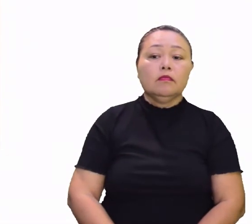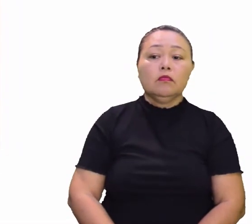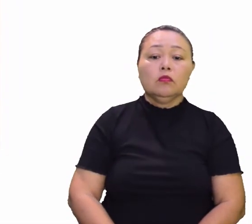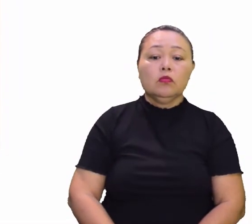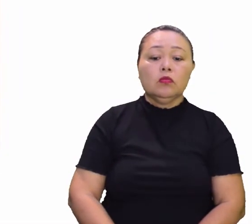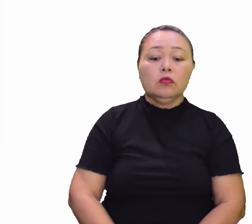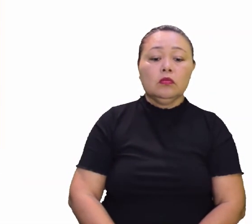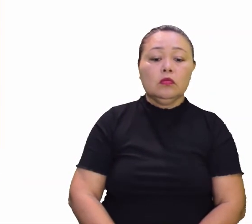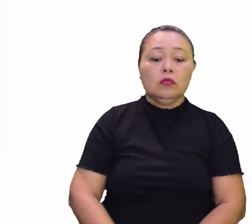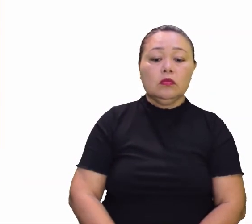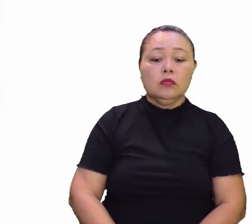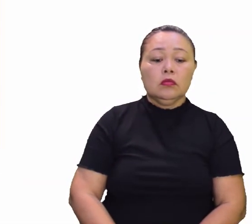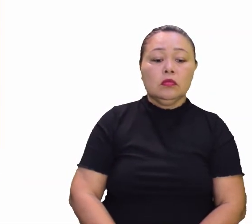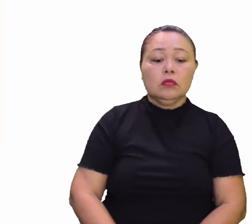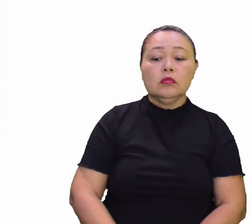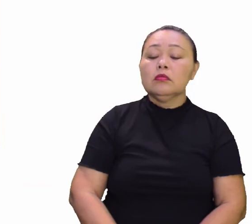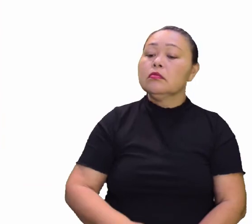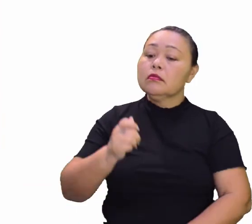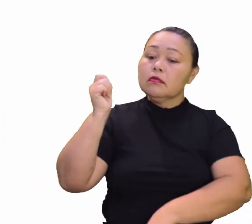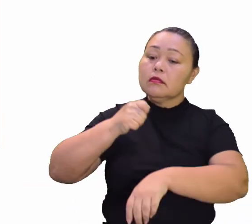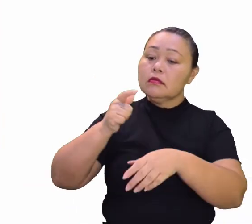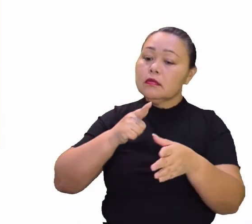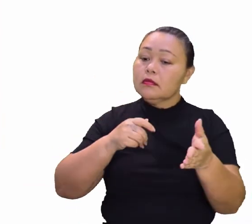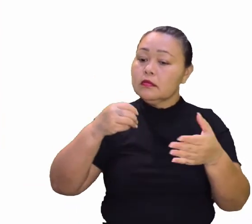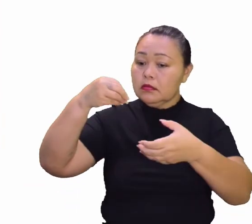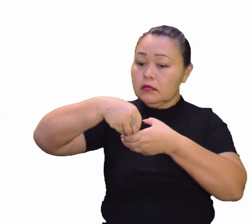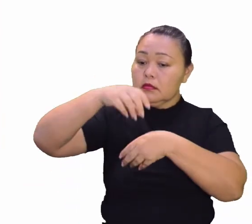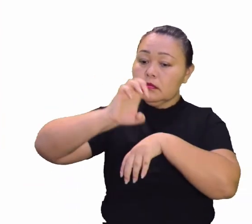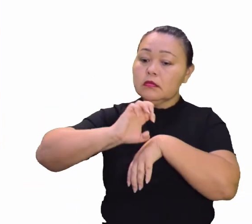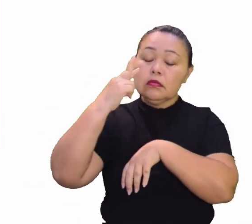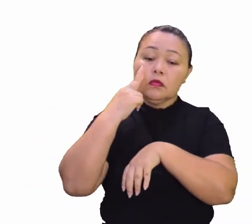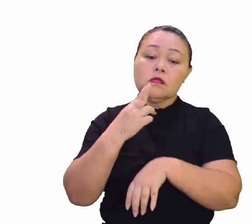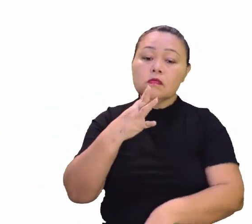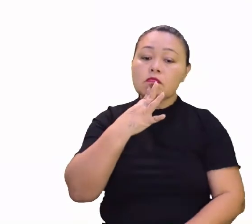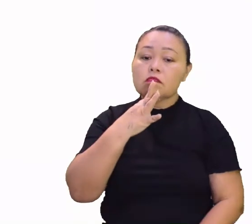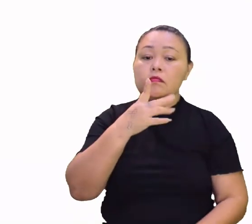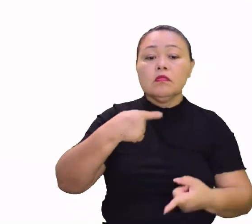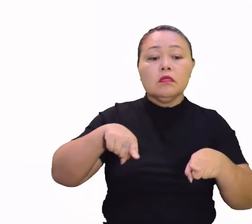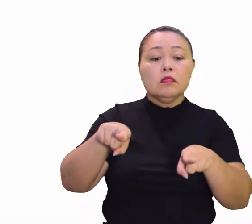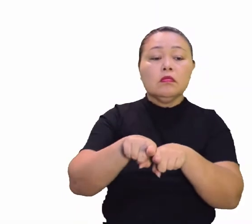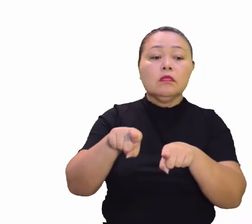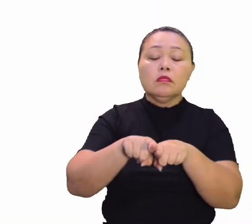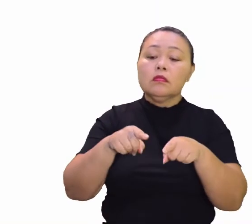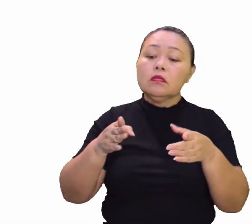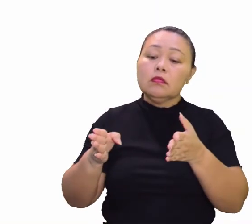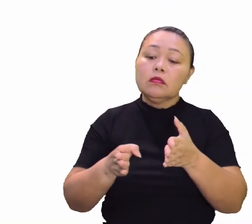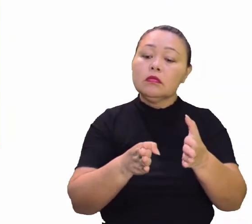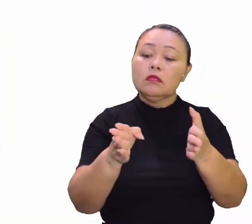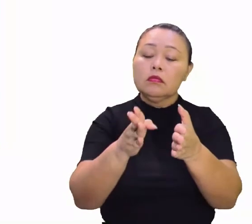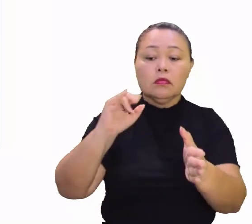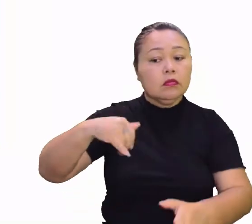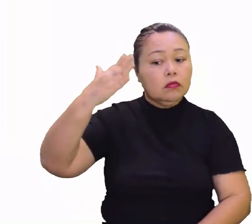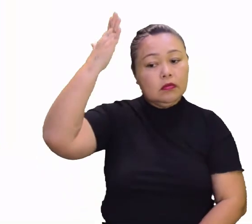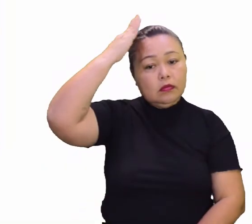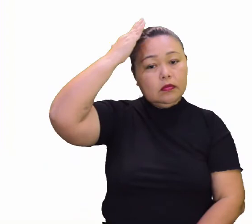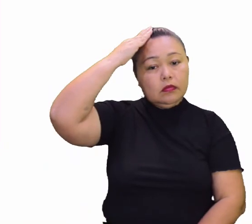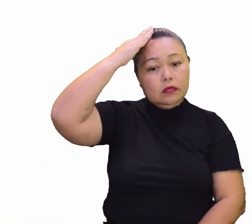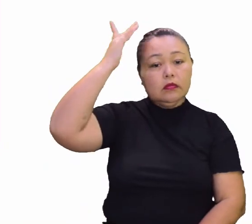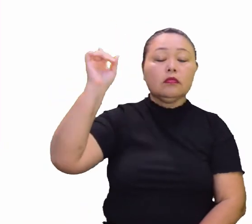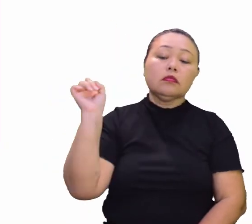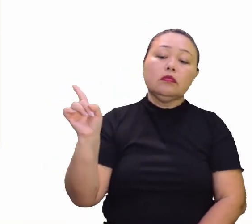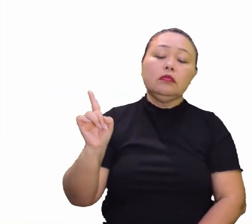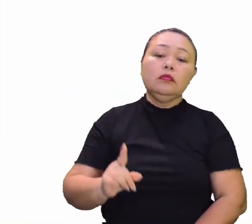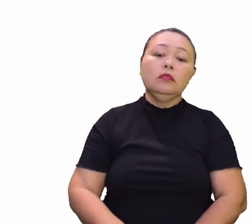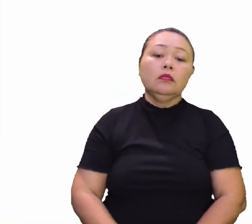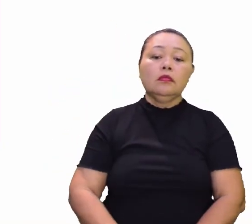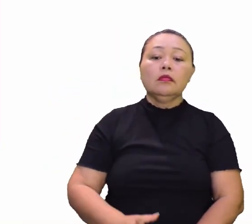Então é isso, ele é importante demais. O Machadão aqui no estado de Rondônia é conhecido também como Rio Ji-Paraná, né, professor Jorge?